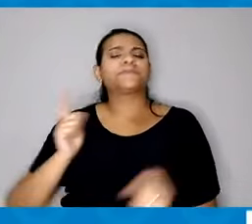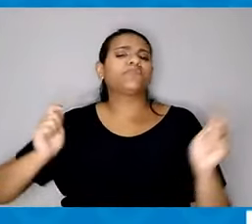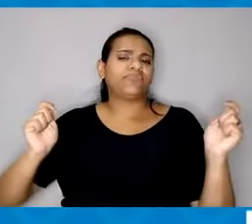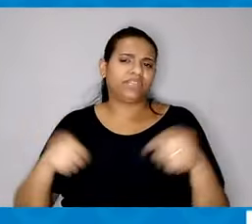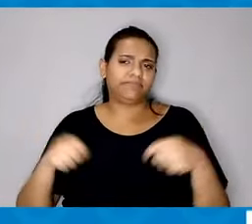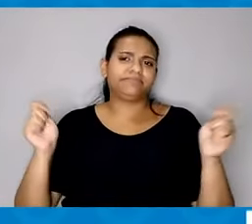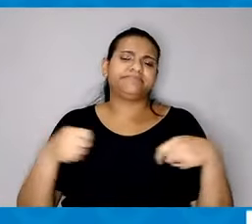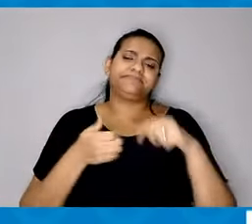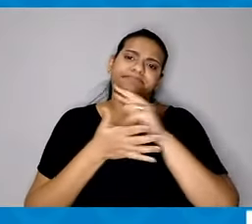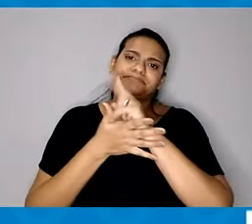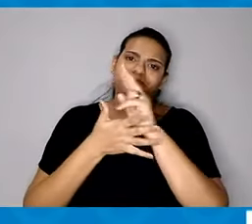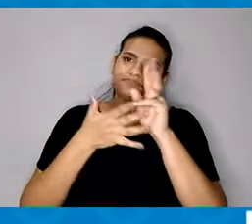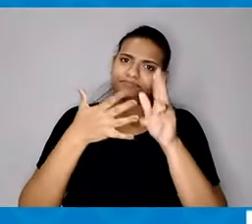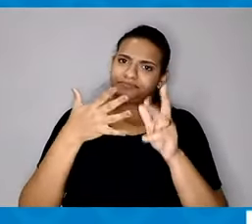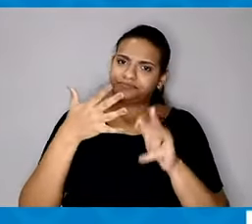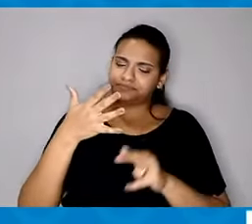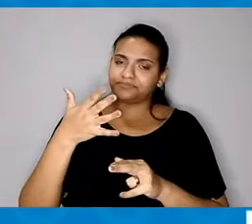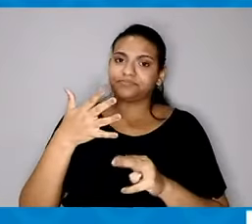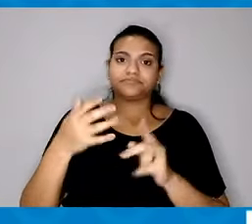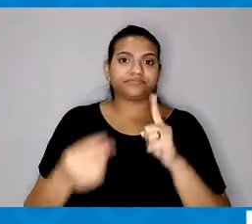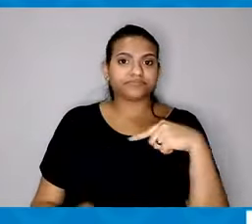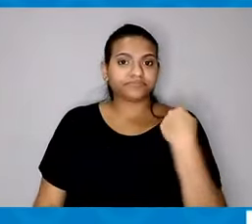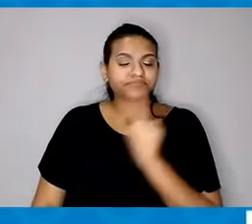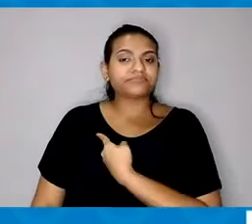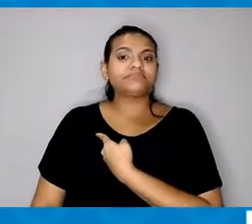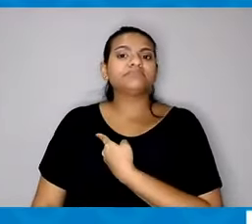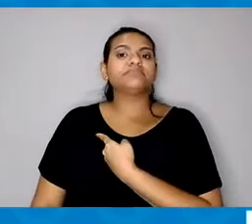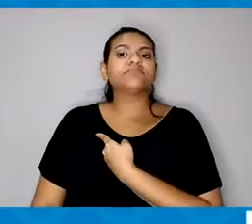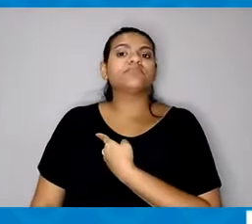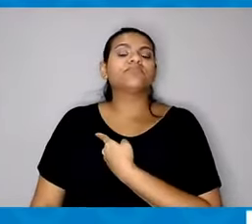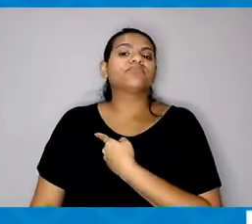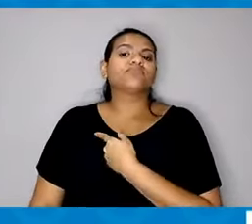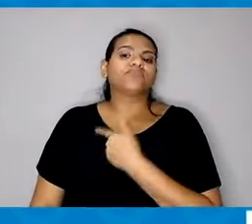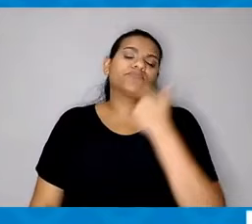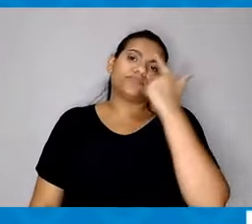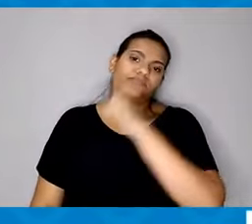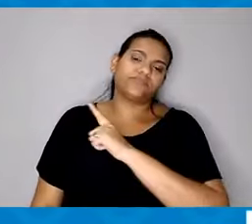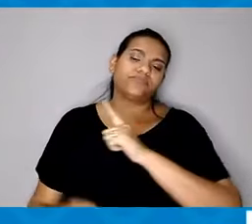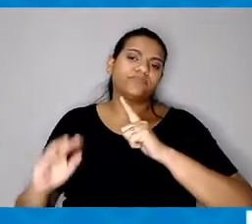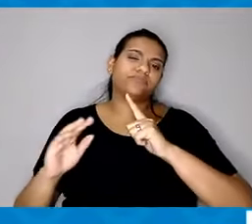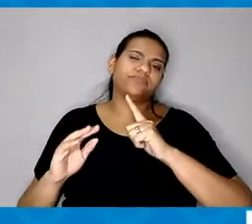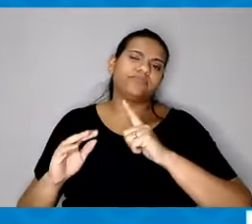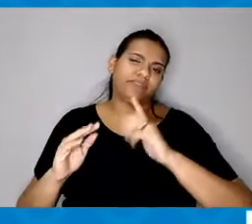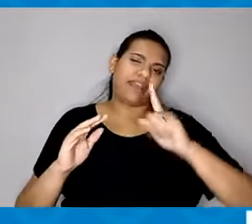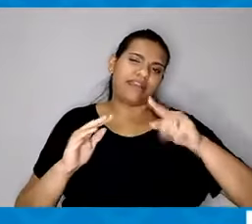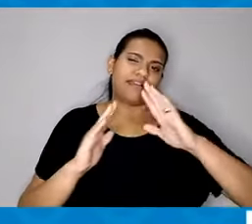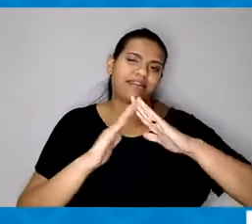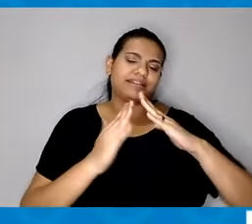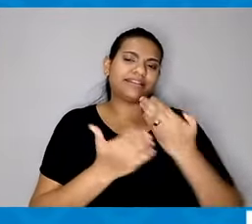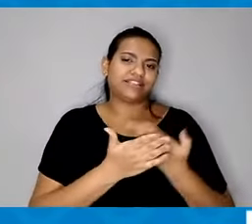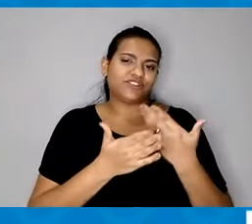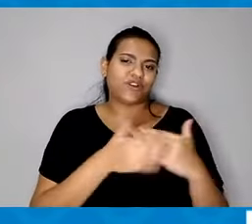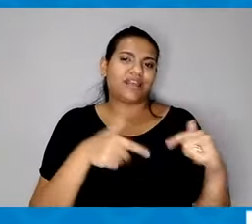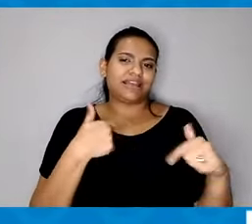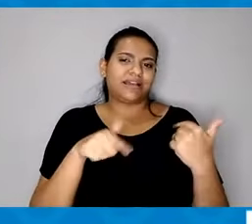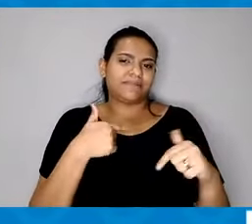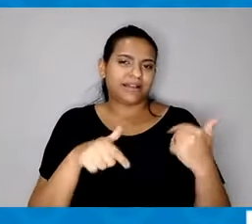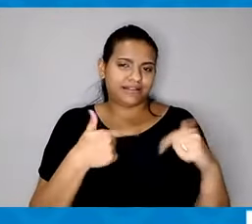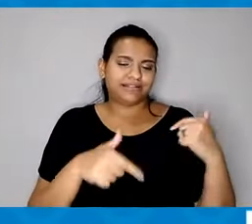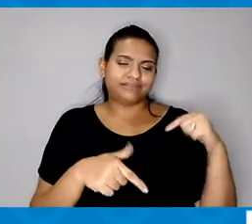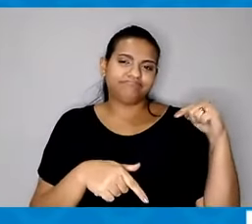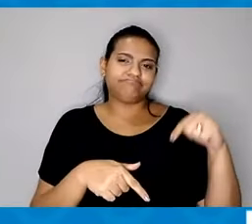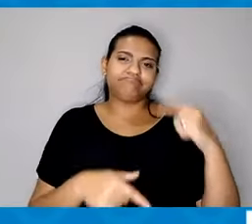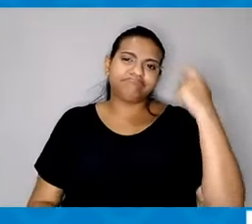gente, de forma no chão da escola, como a gente diz, né, enquanto nós desenhamos